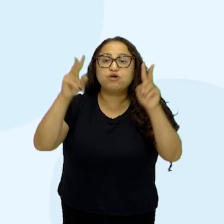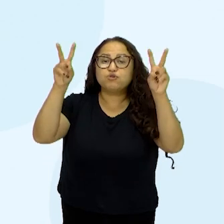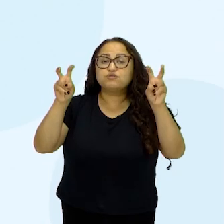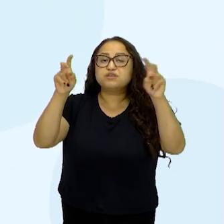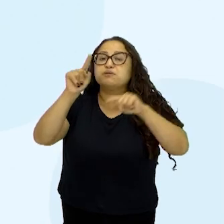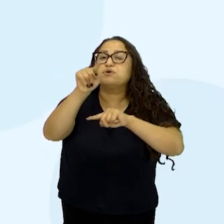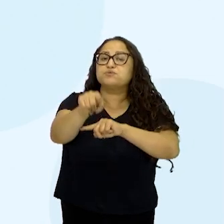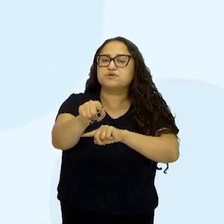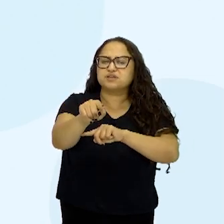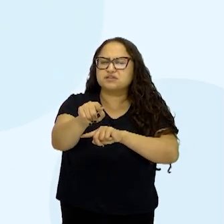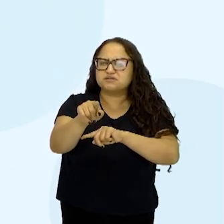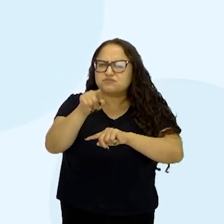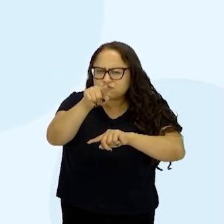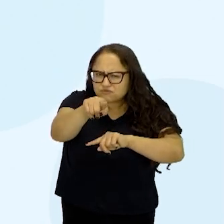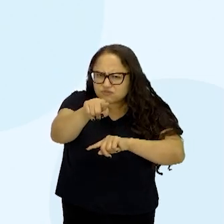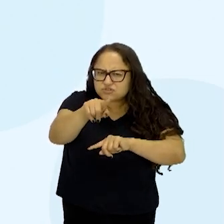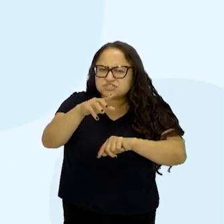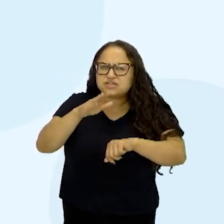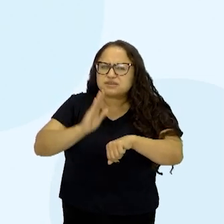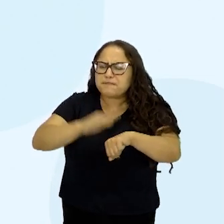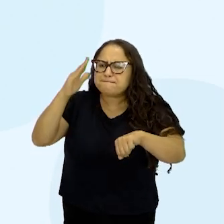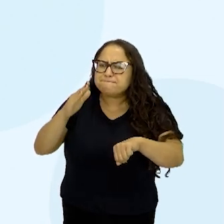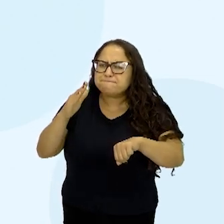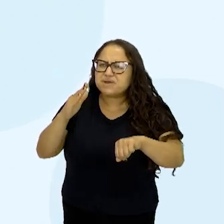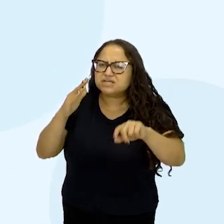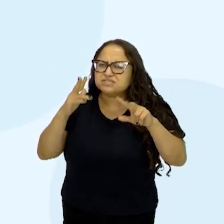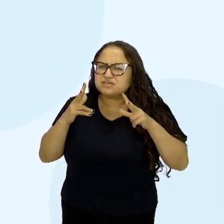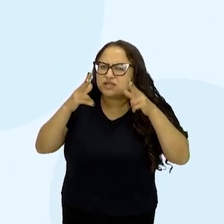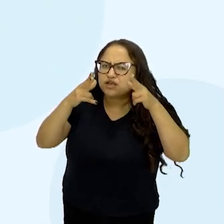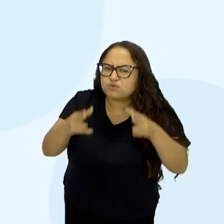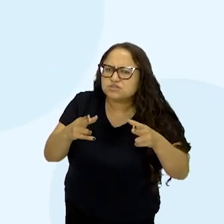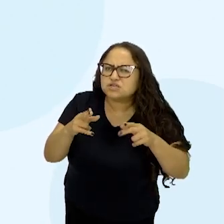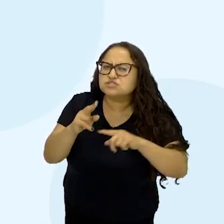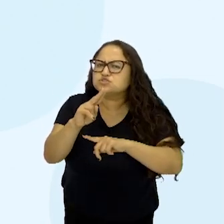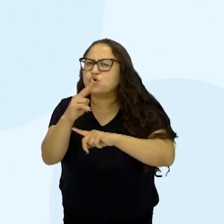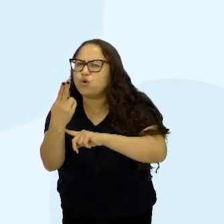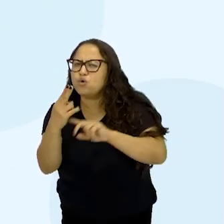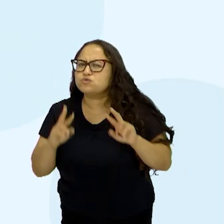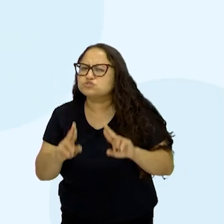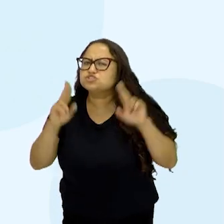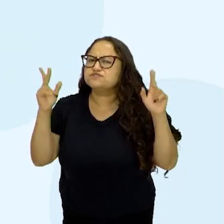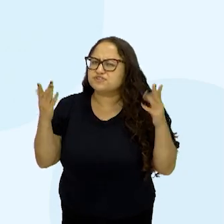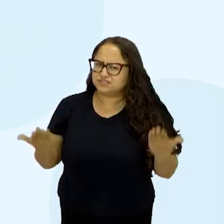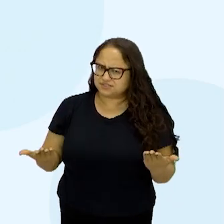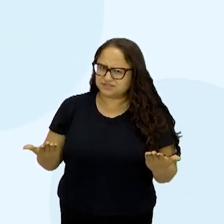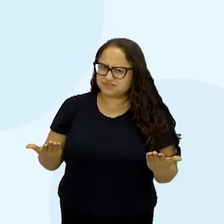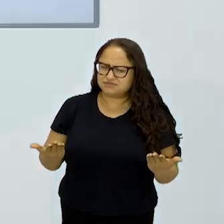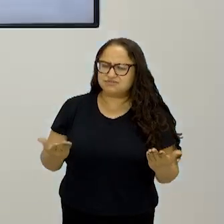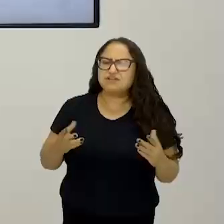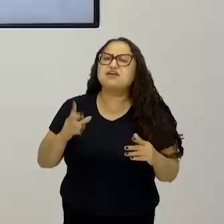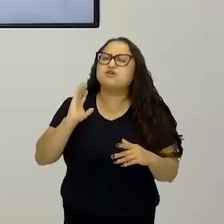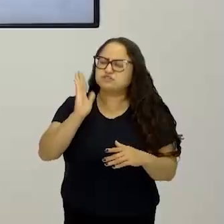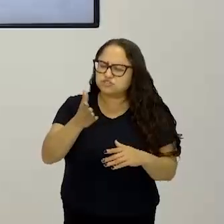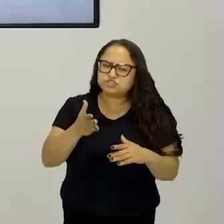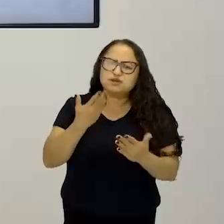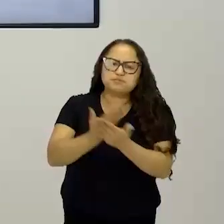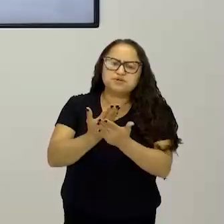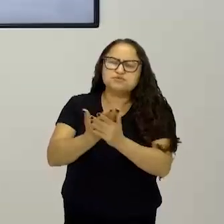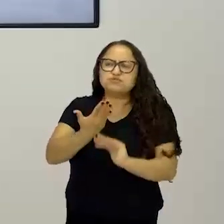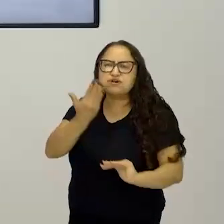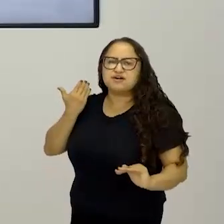é Do we have more similarities or differences? Né? Foi isso que a gente perguntou lá na frente para vocês, se a gente tem